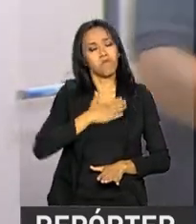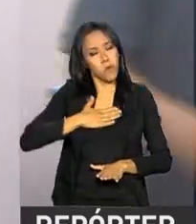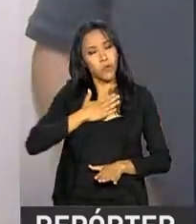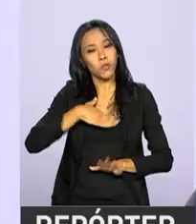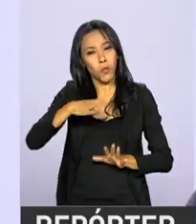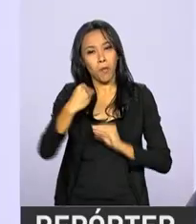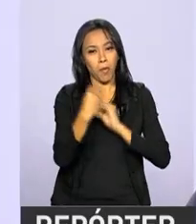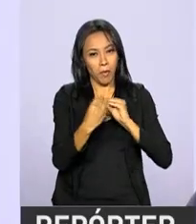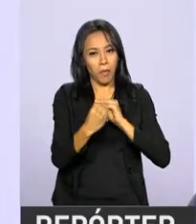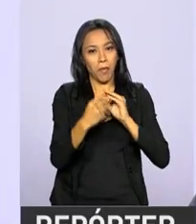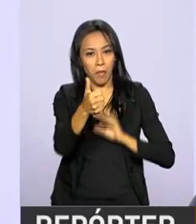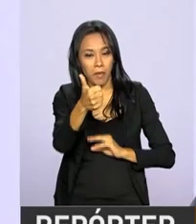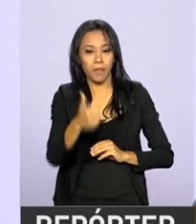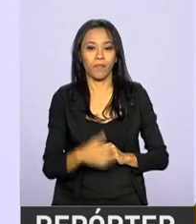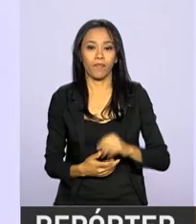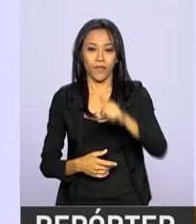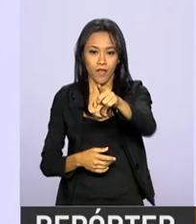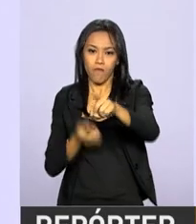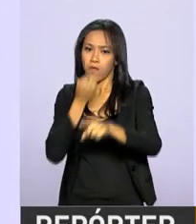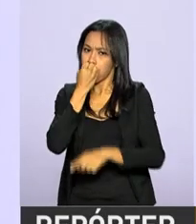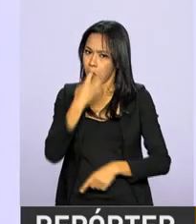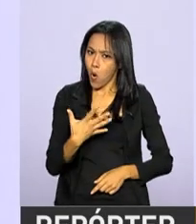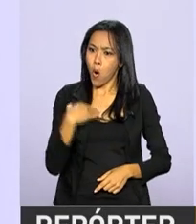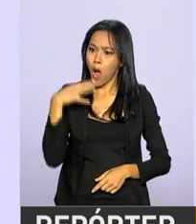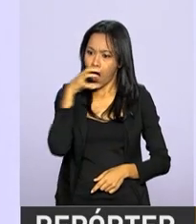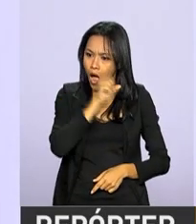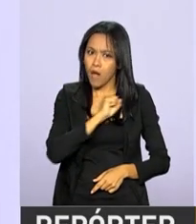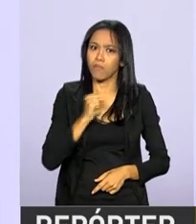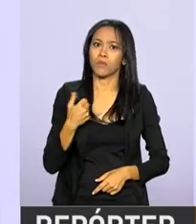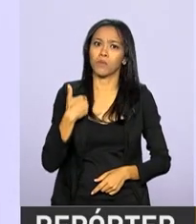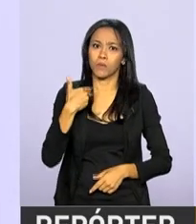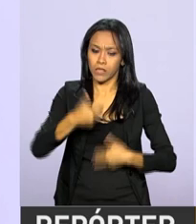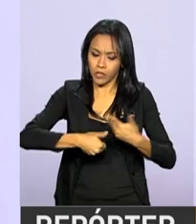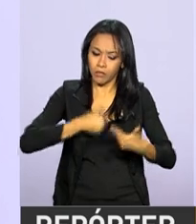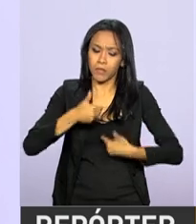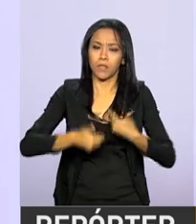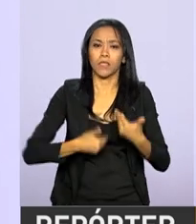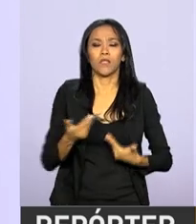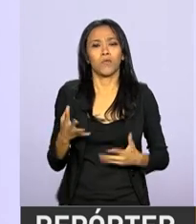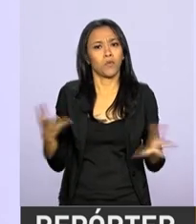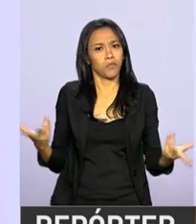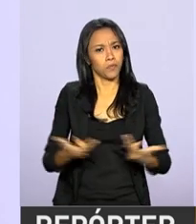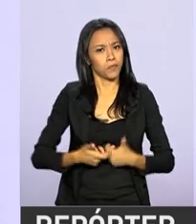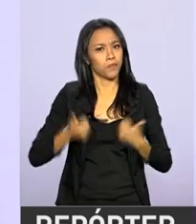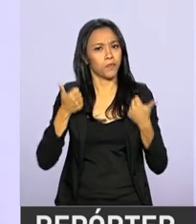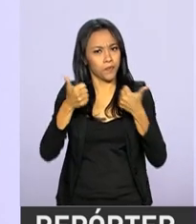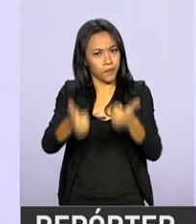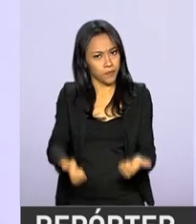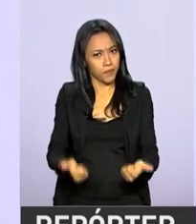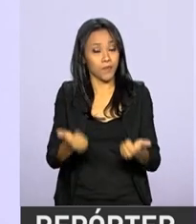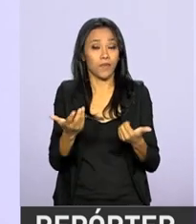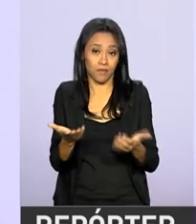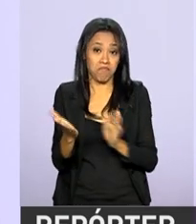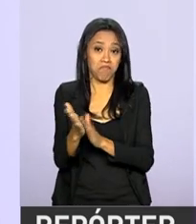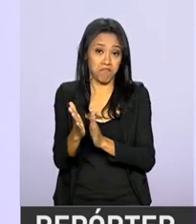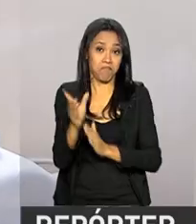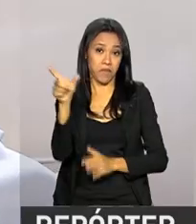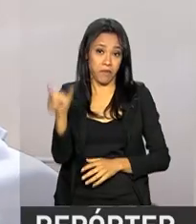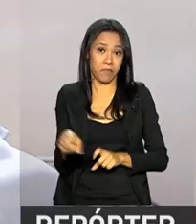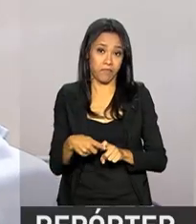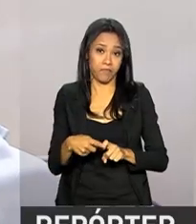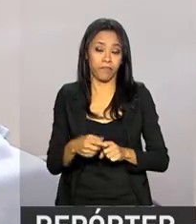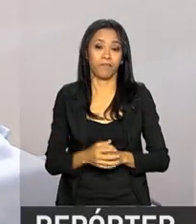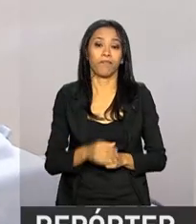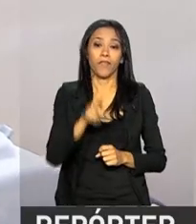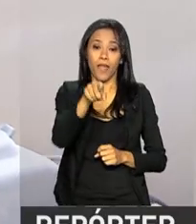da consulta o atendimento foi bom foi rápido e eficiente entendeu tom tá de parabéns